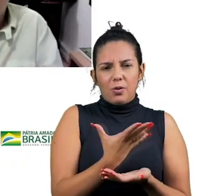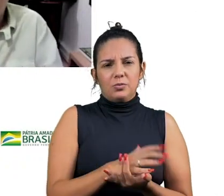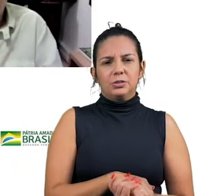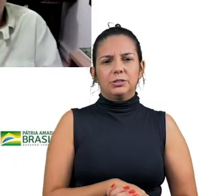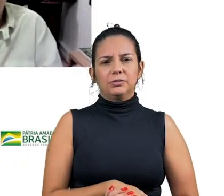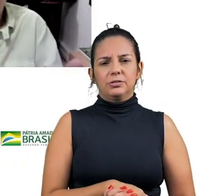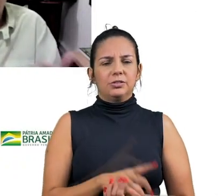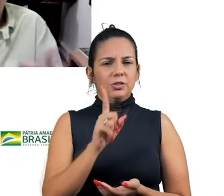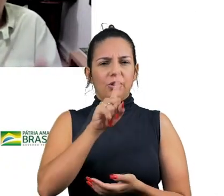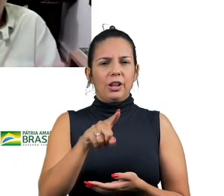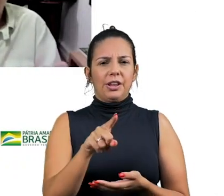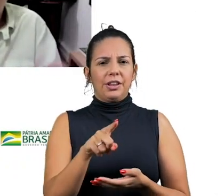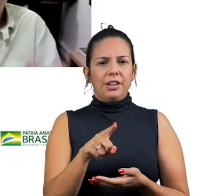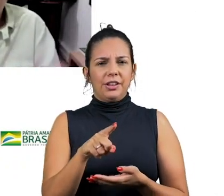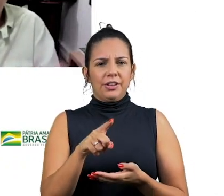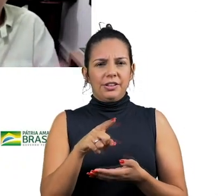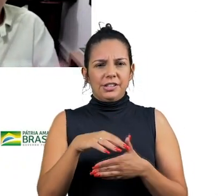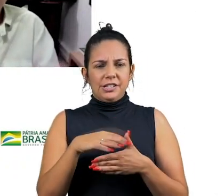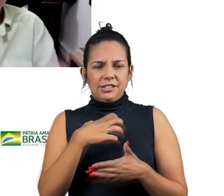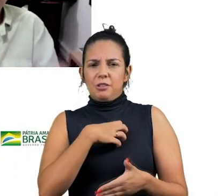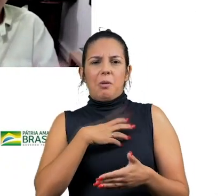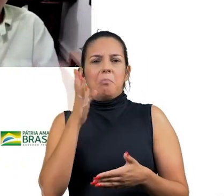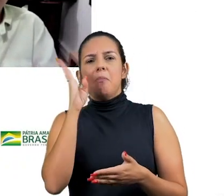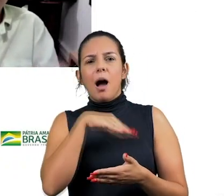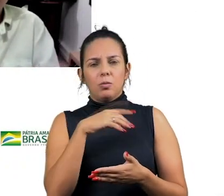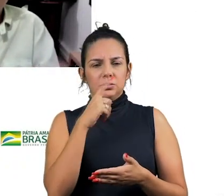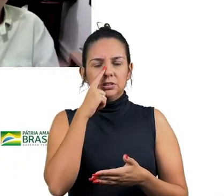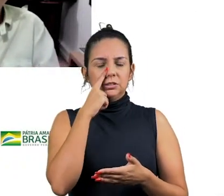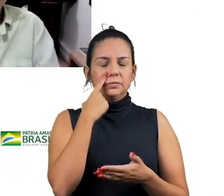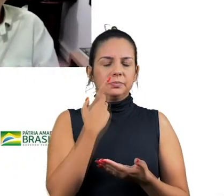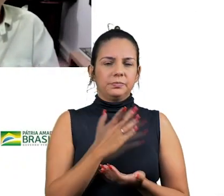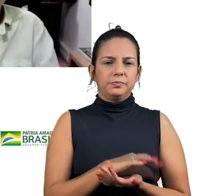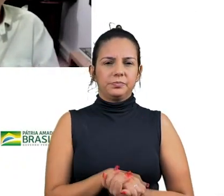Né? Não é o que atrai sentimentos maus. Né?